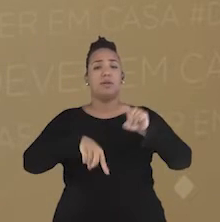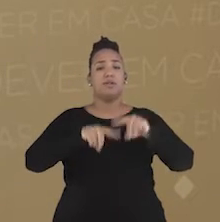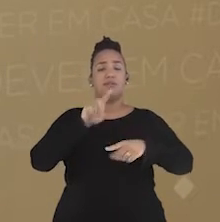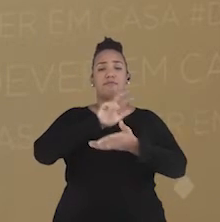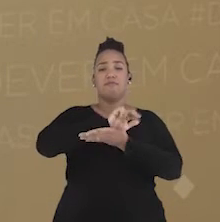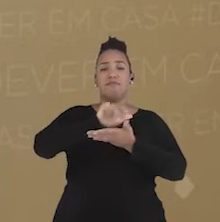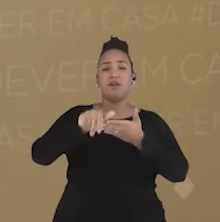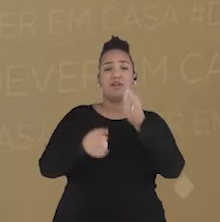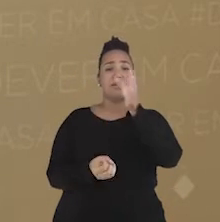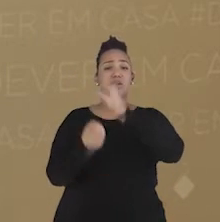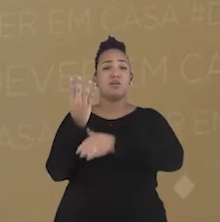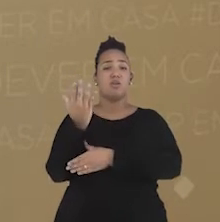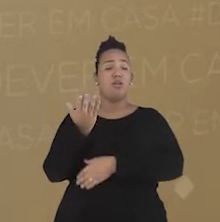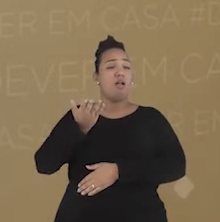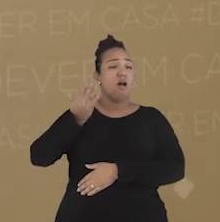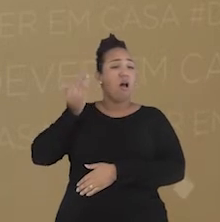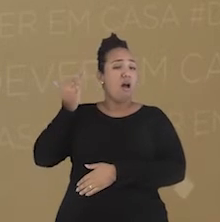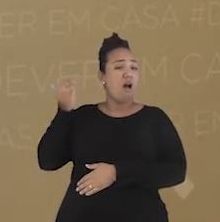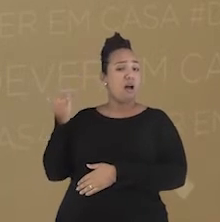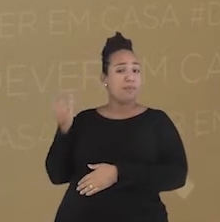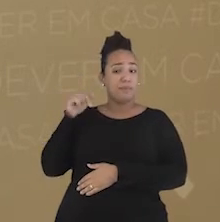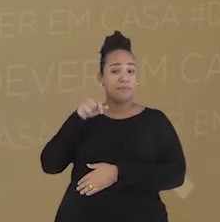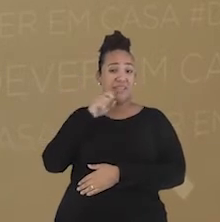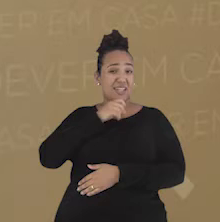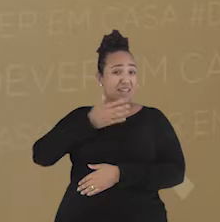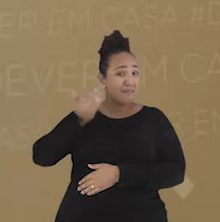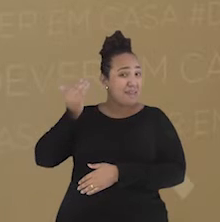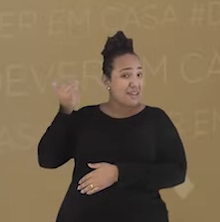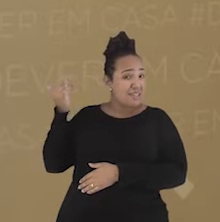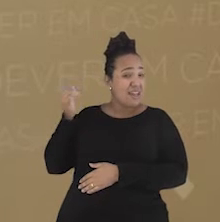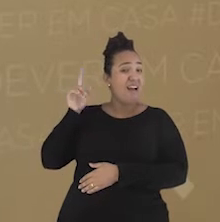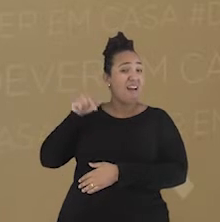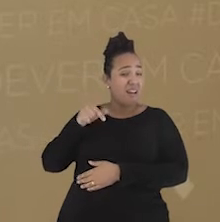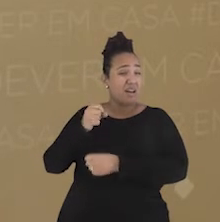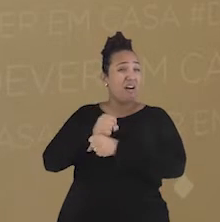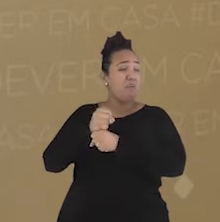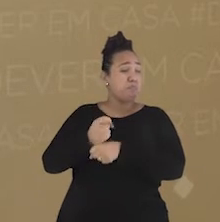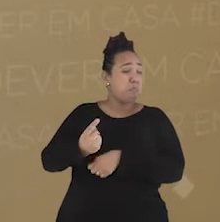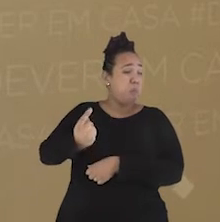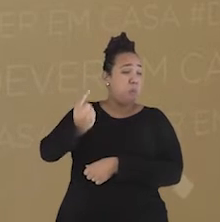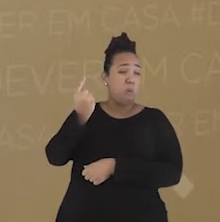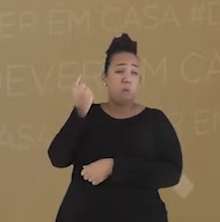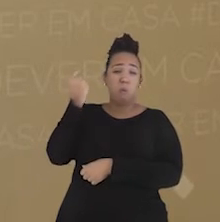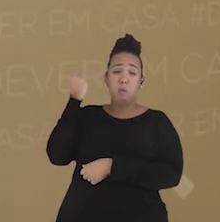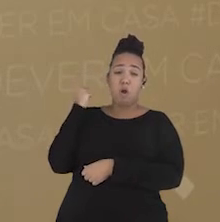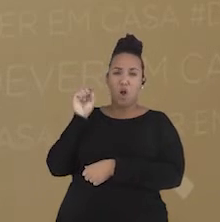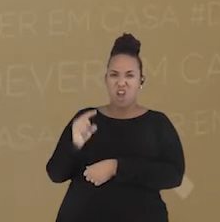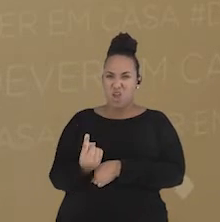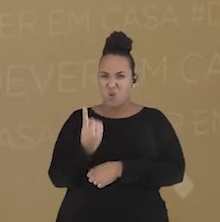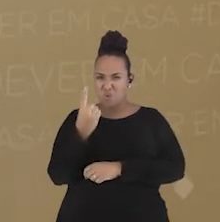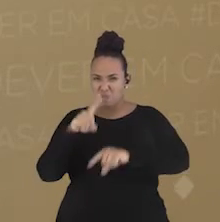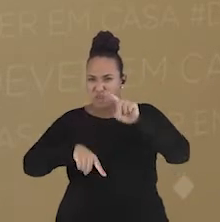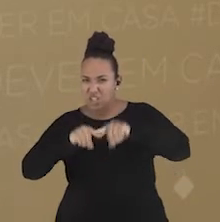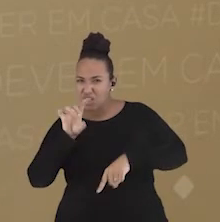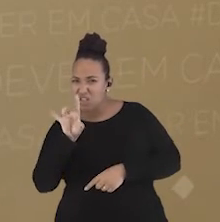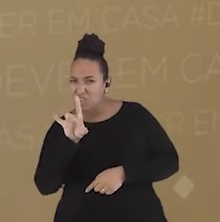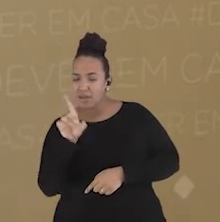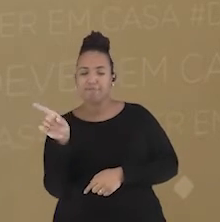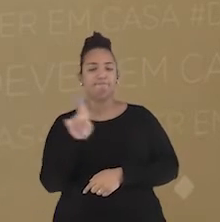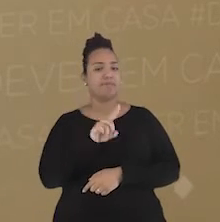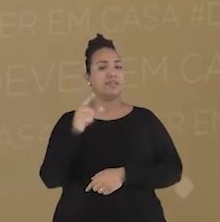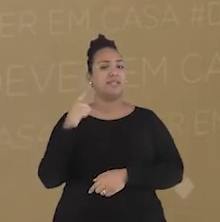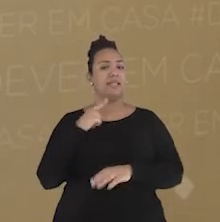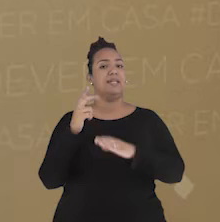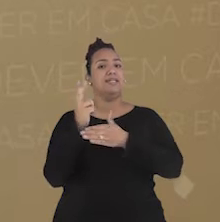objetos feitos lá na antiguidade. Quando eu falo de antiguidade, eu estou dizendo que há muito tempo atrás. E não foi só um não, viu? Foram